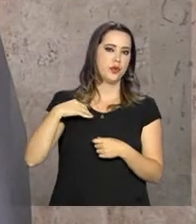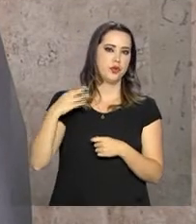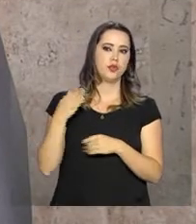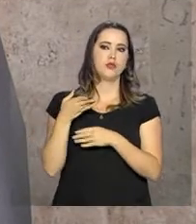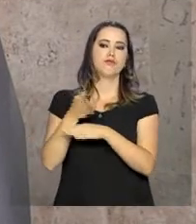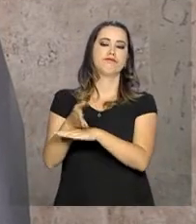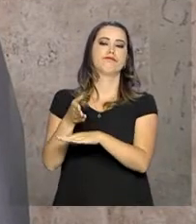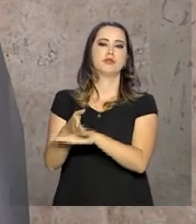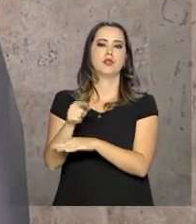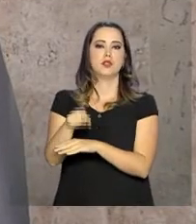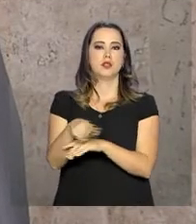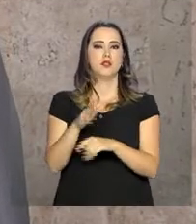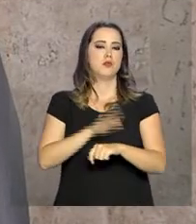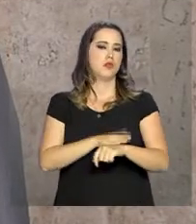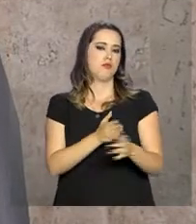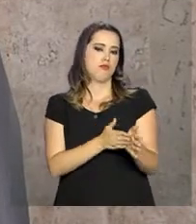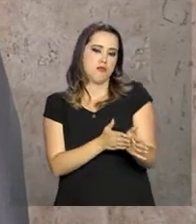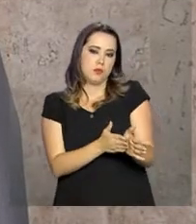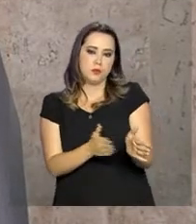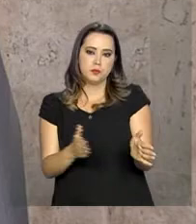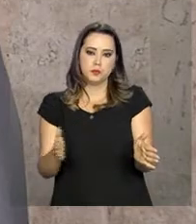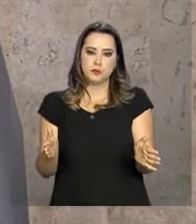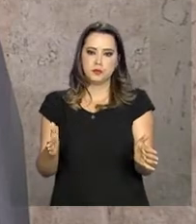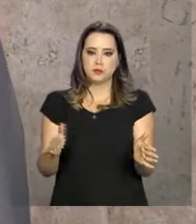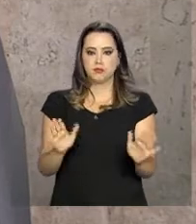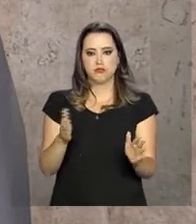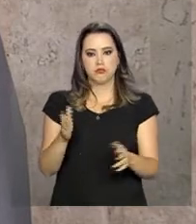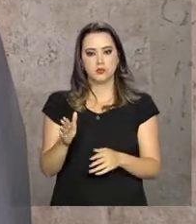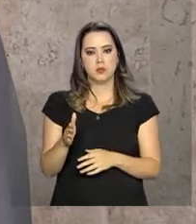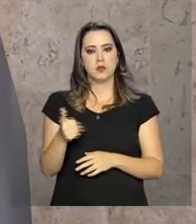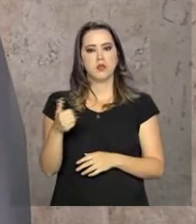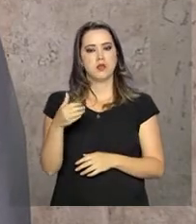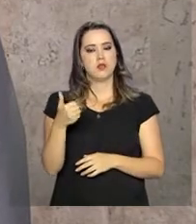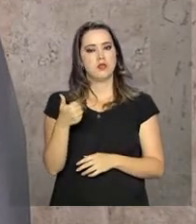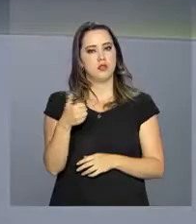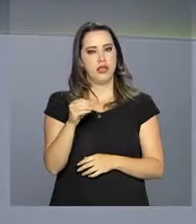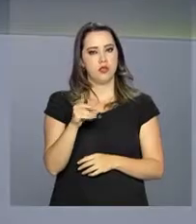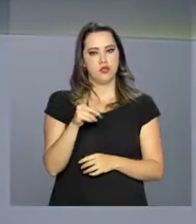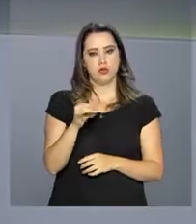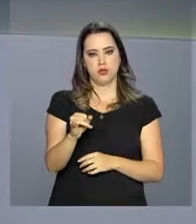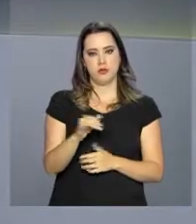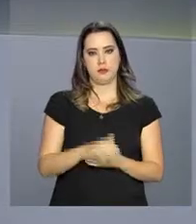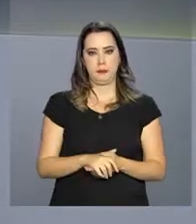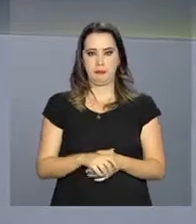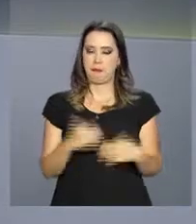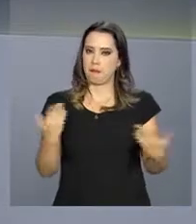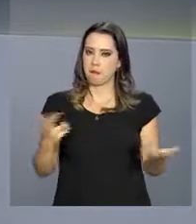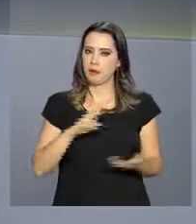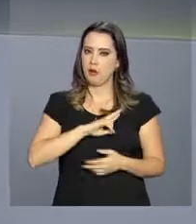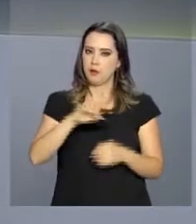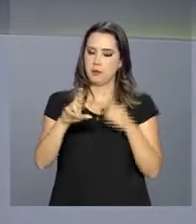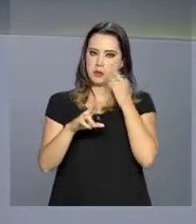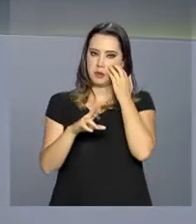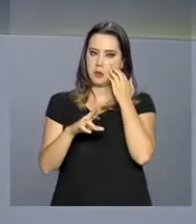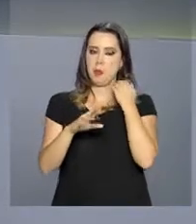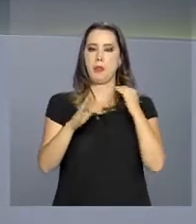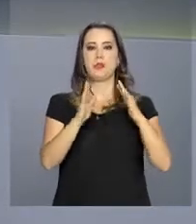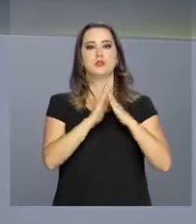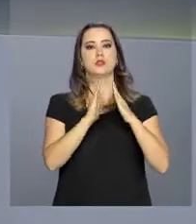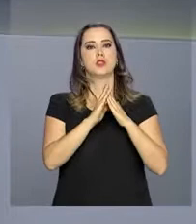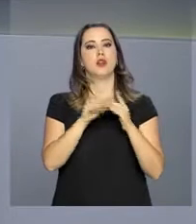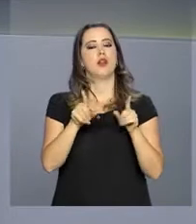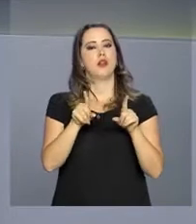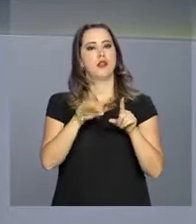para uma temporada de de aproximadamente 10 dias ea representante da casa civil também